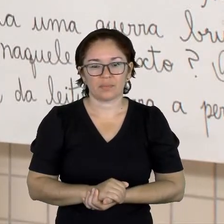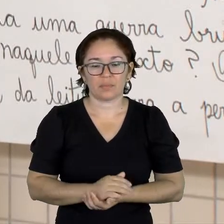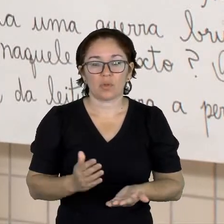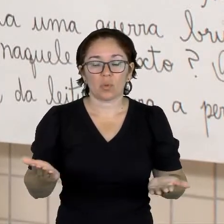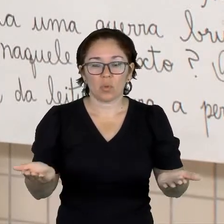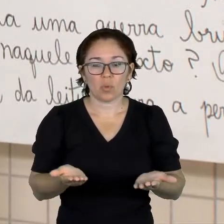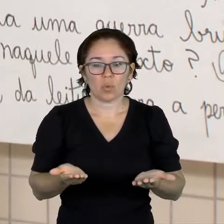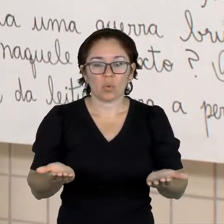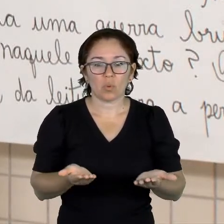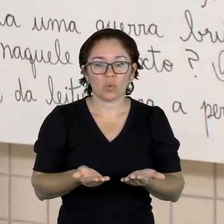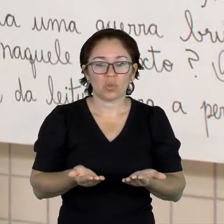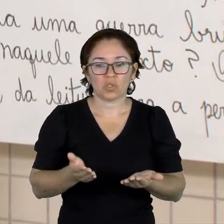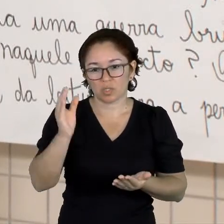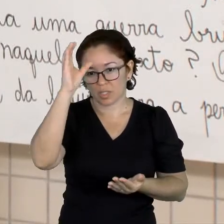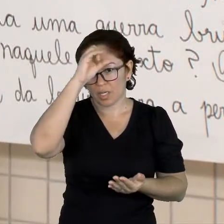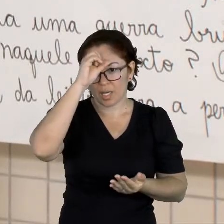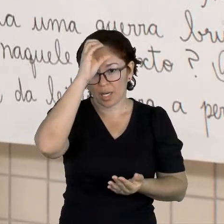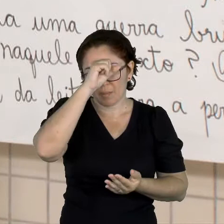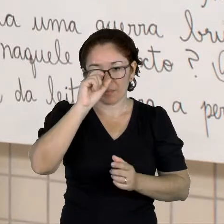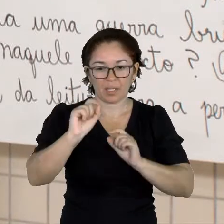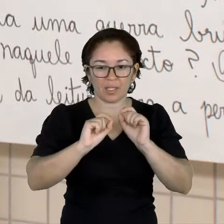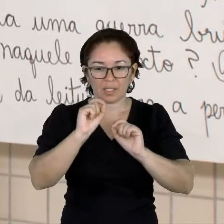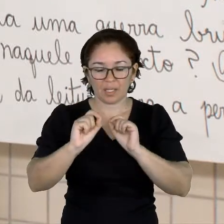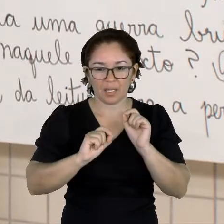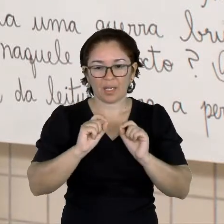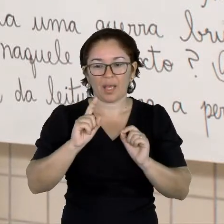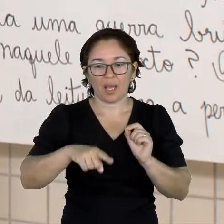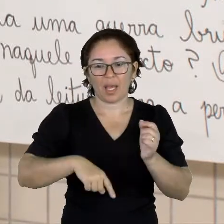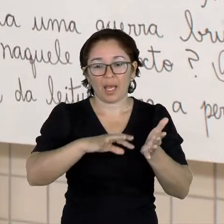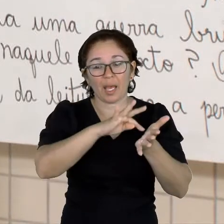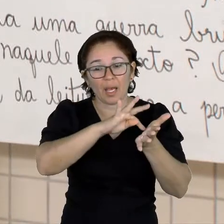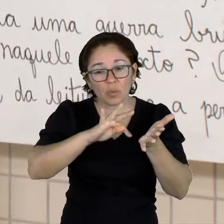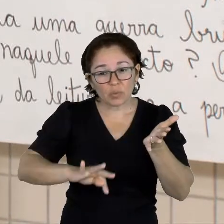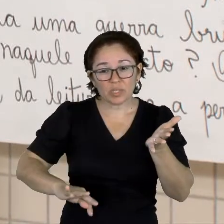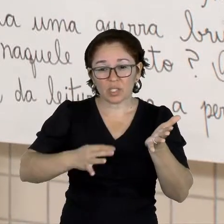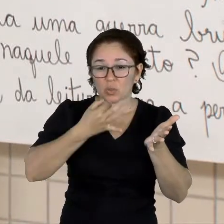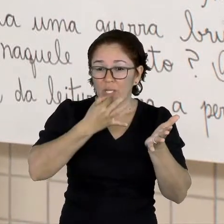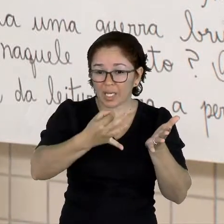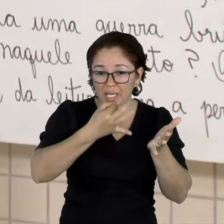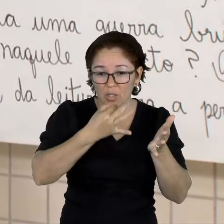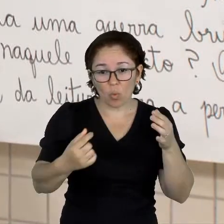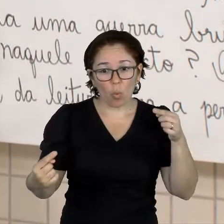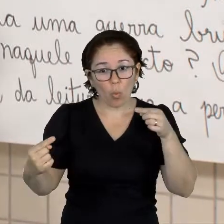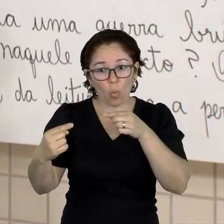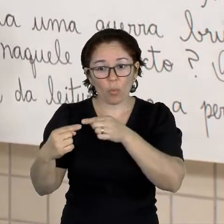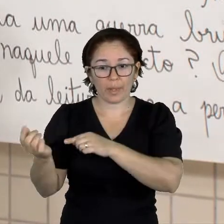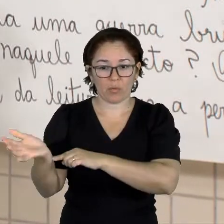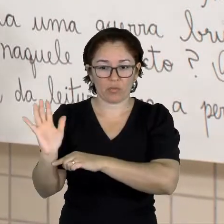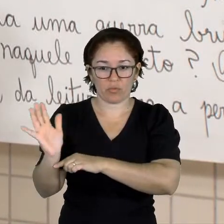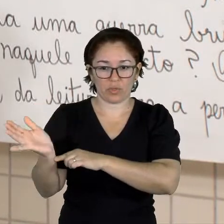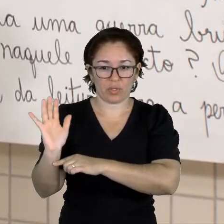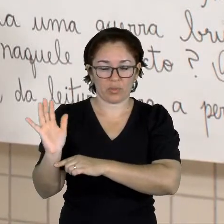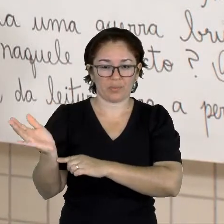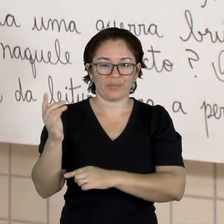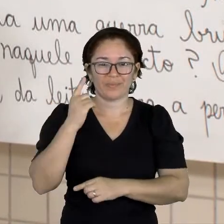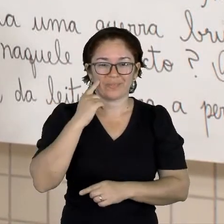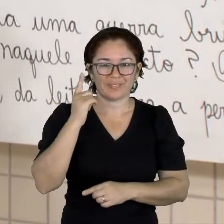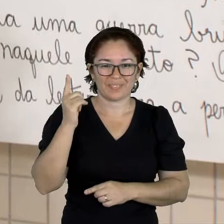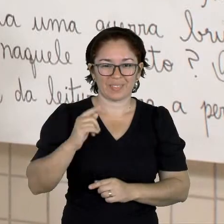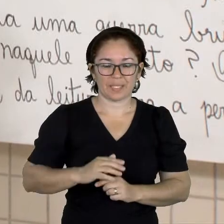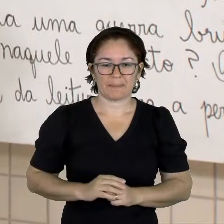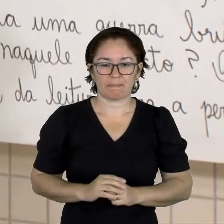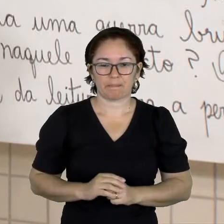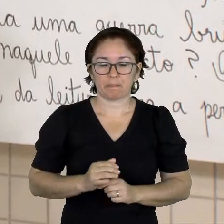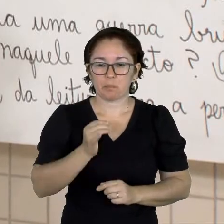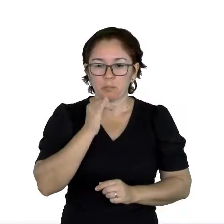vamos ver um pouquinho, um texto crítico sobre esse filme, tá? Comentando um pouquinho sobre ele. Vejam aqui a ficha técnica, O